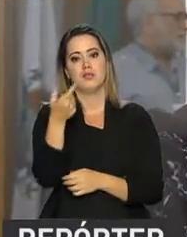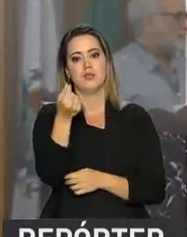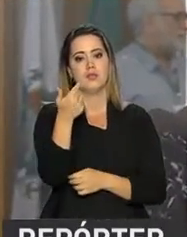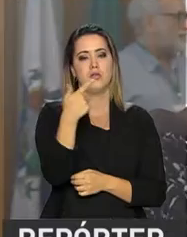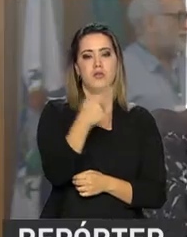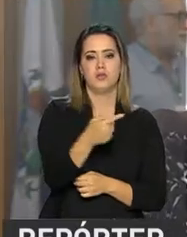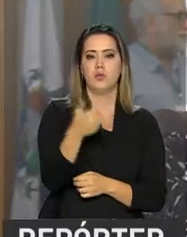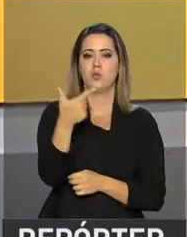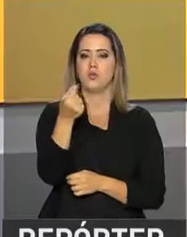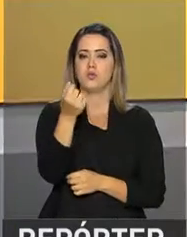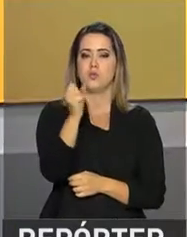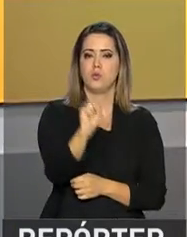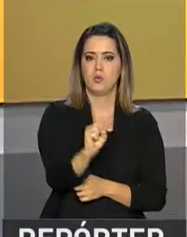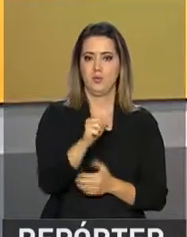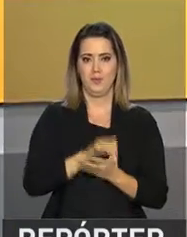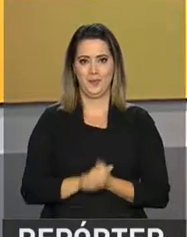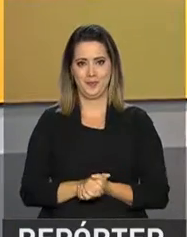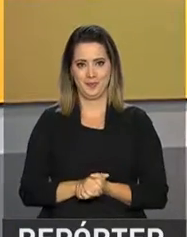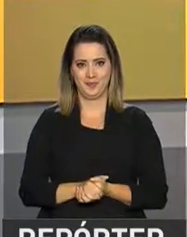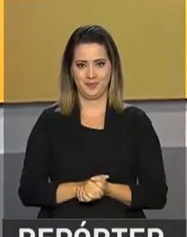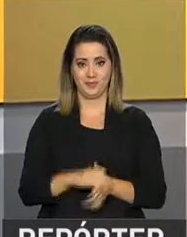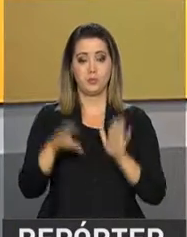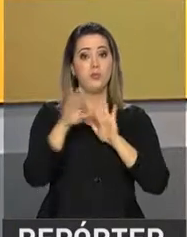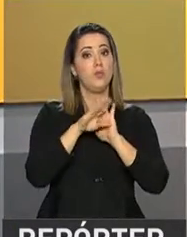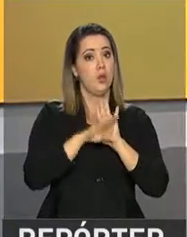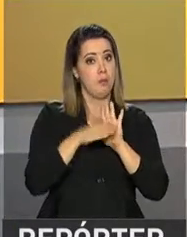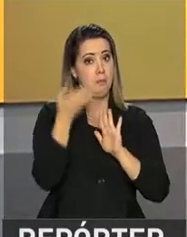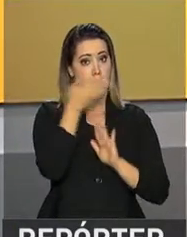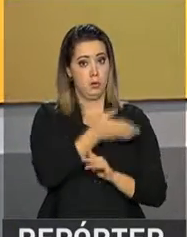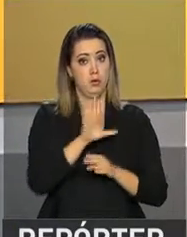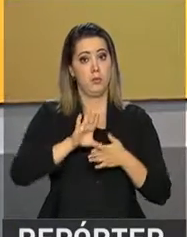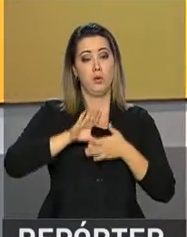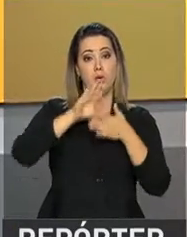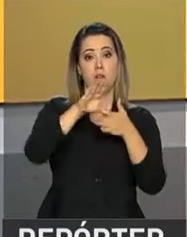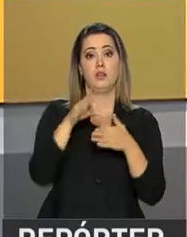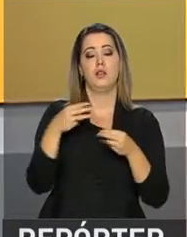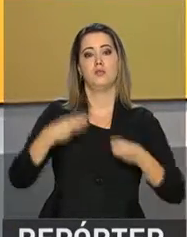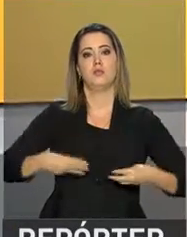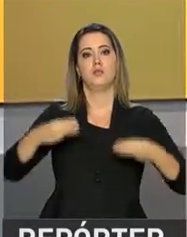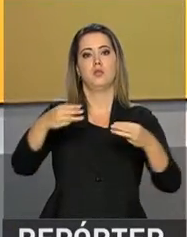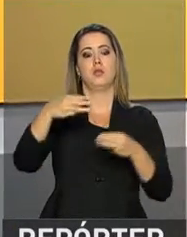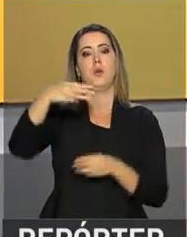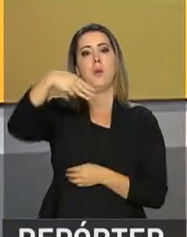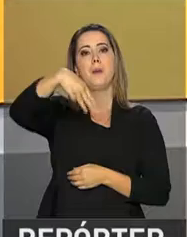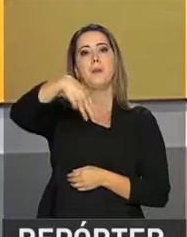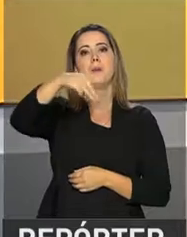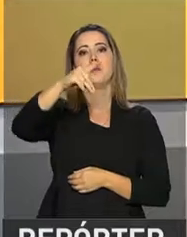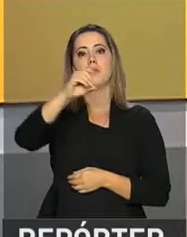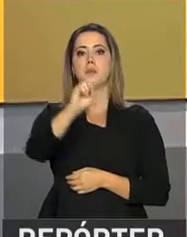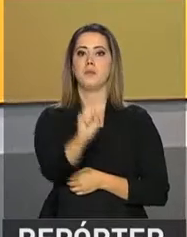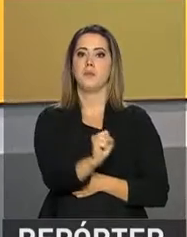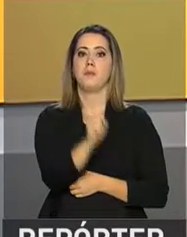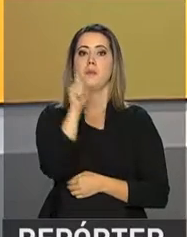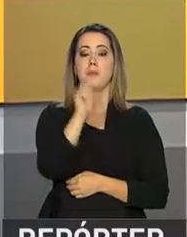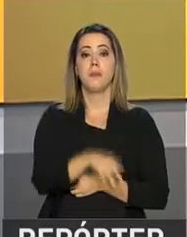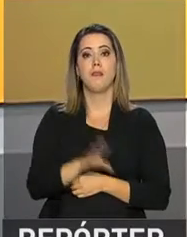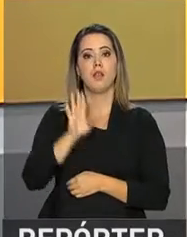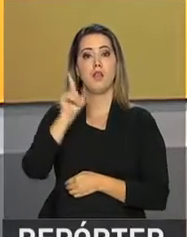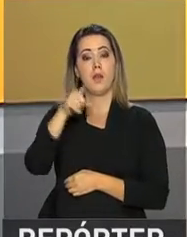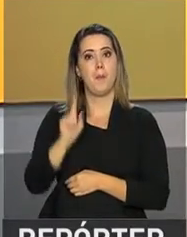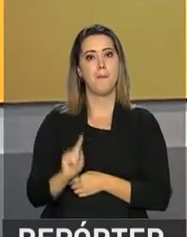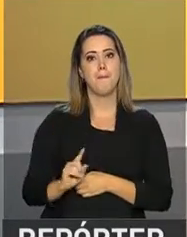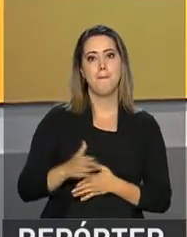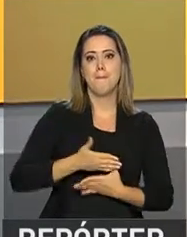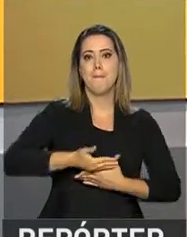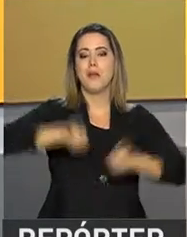2018 o programa cisternas coordenado pelo ministério do desenvolvimento social e agrário é considerado como uma